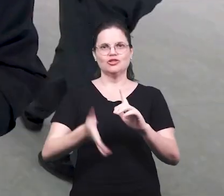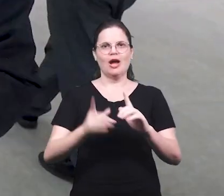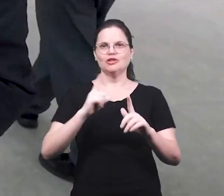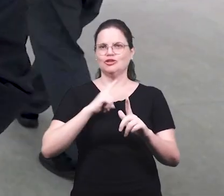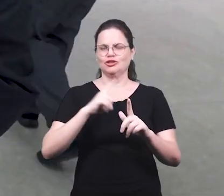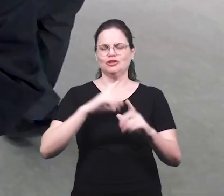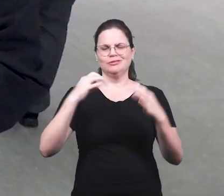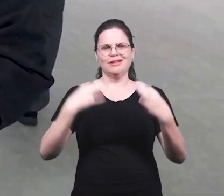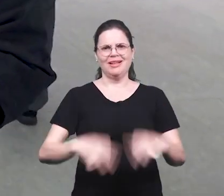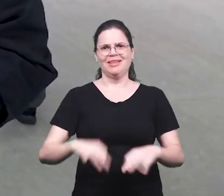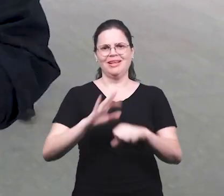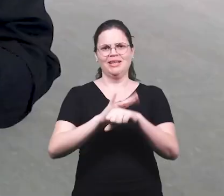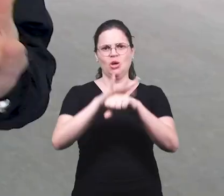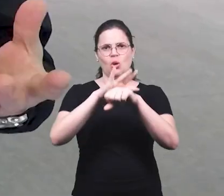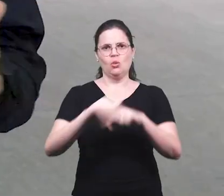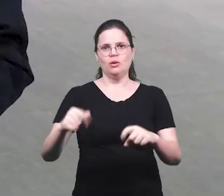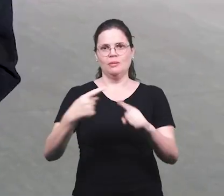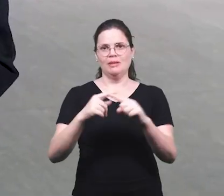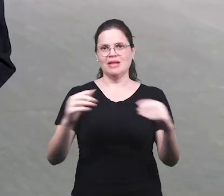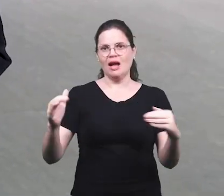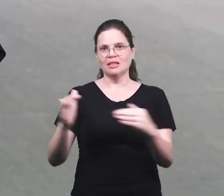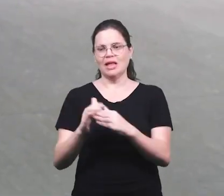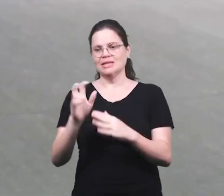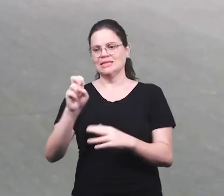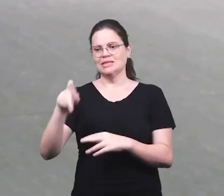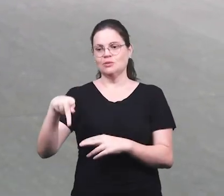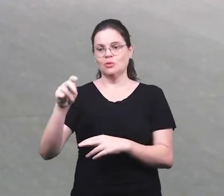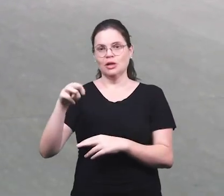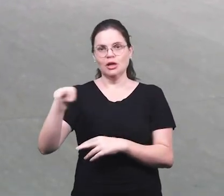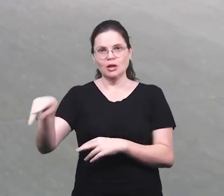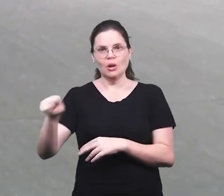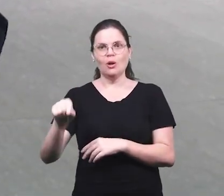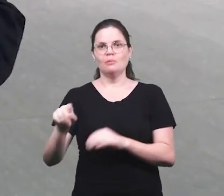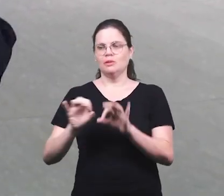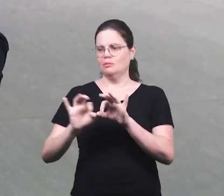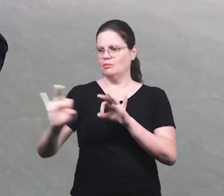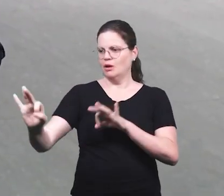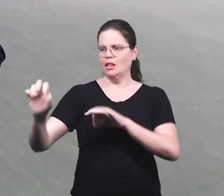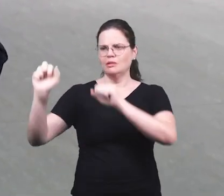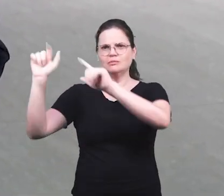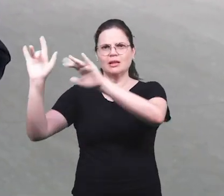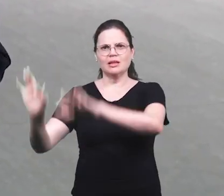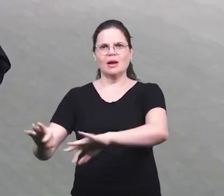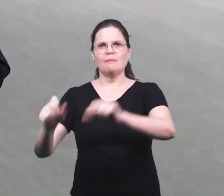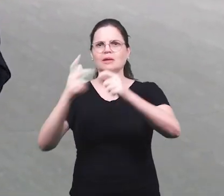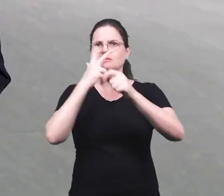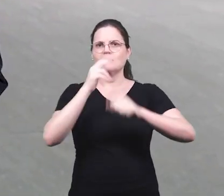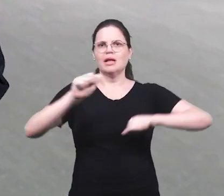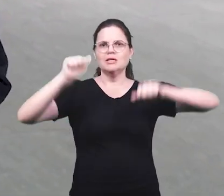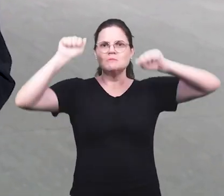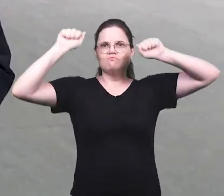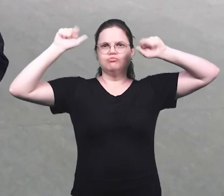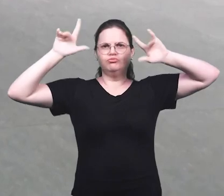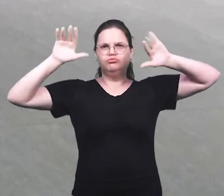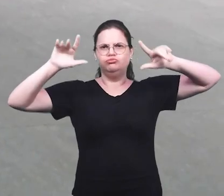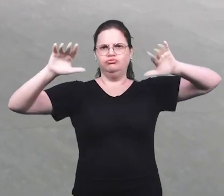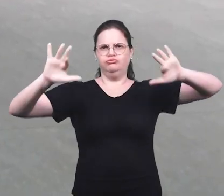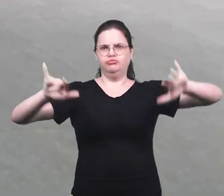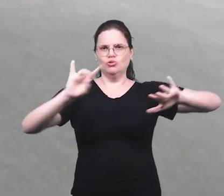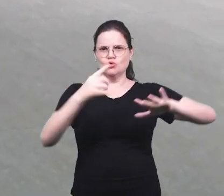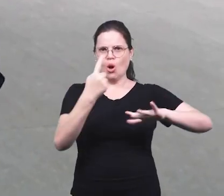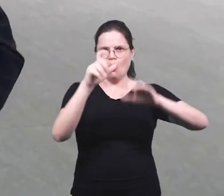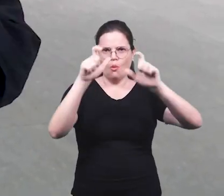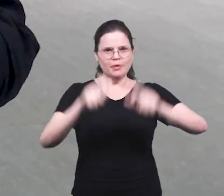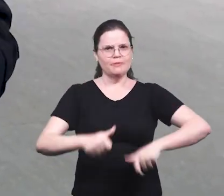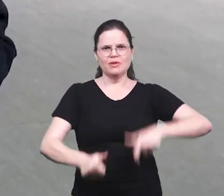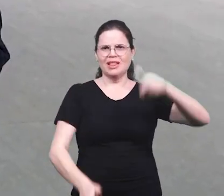5 quilômetros daqui, pessoas recebiam uma bênção. E aqui nós vemos que o Espírito Santo ele é derramado, né? Ele não é em gotas,